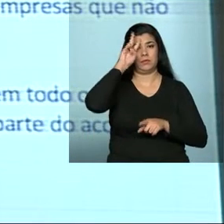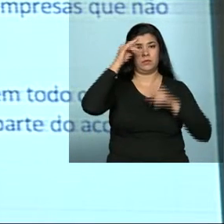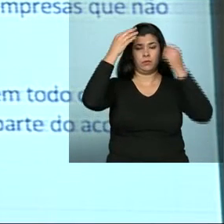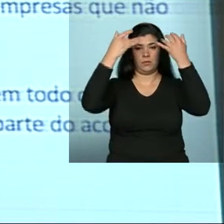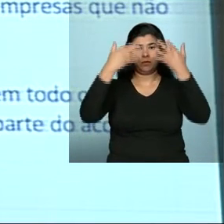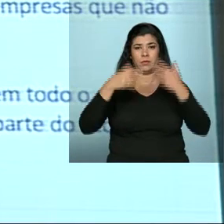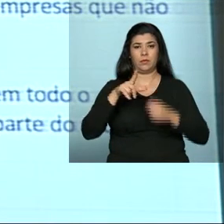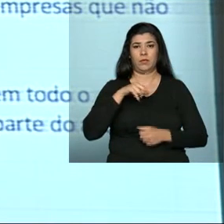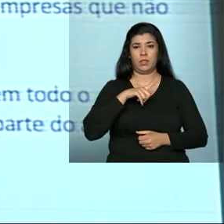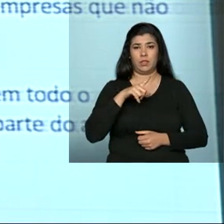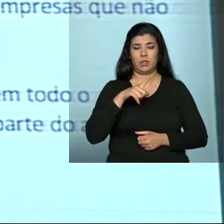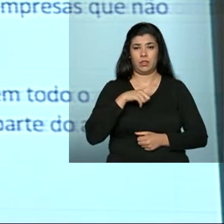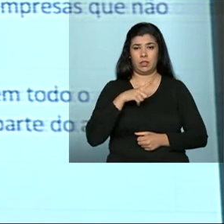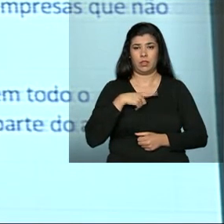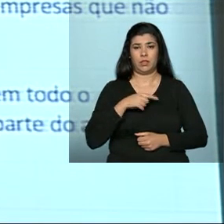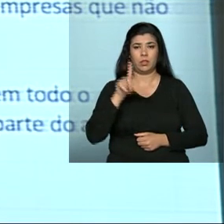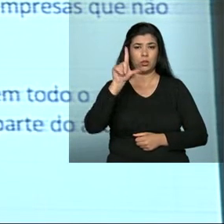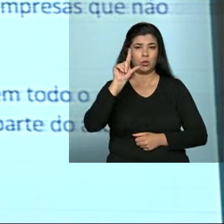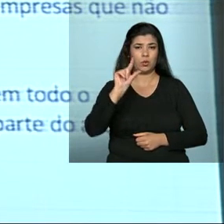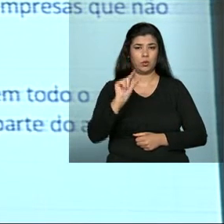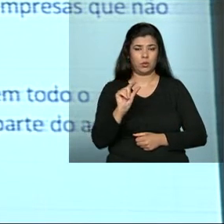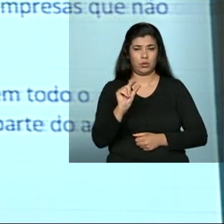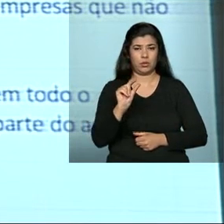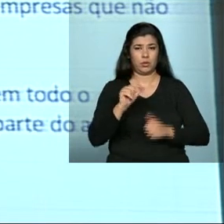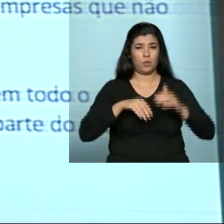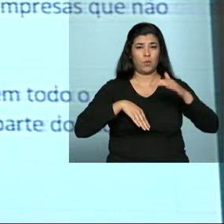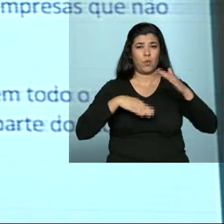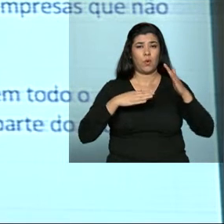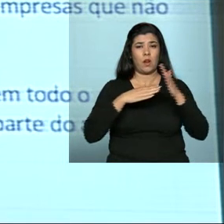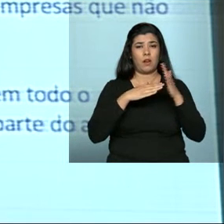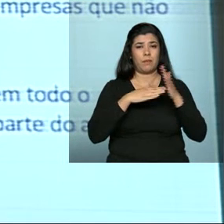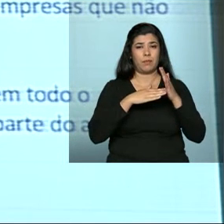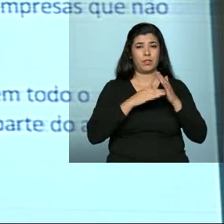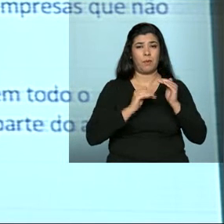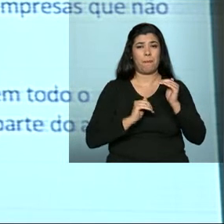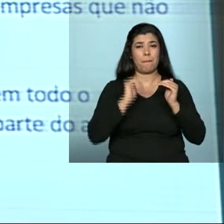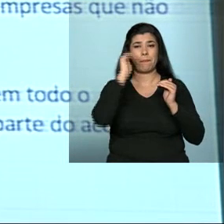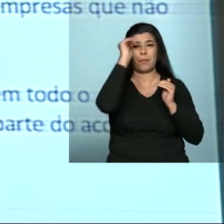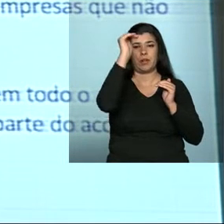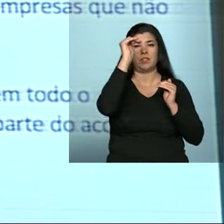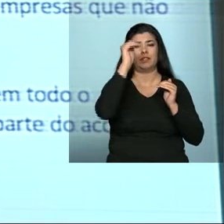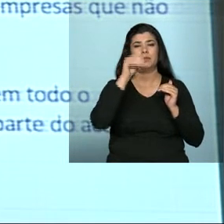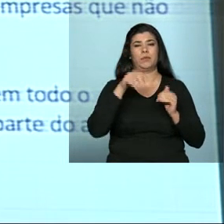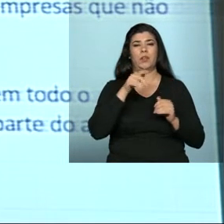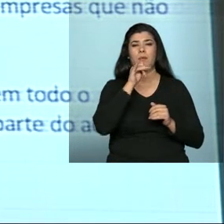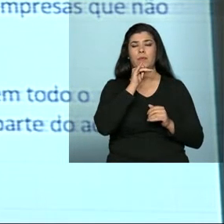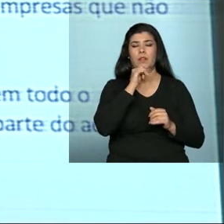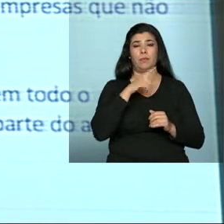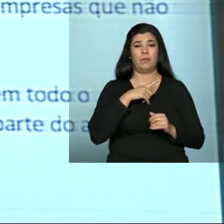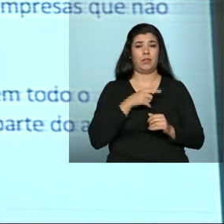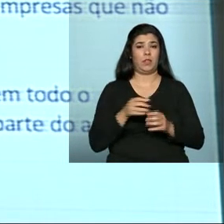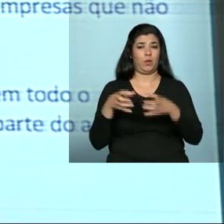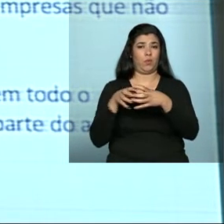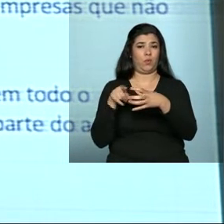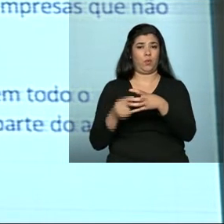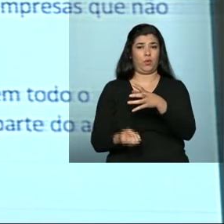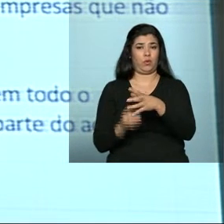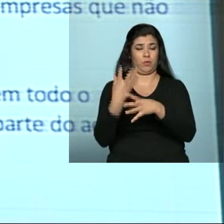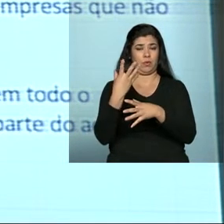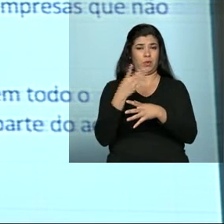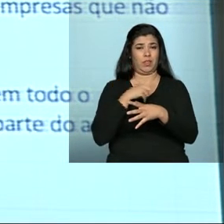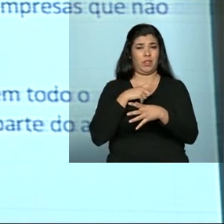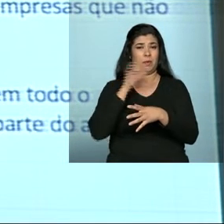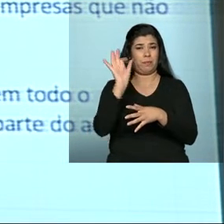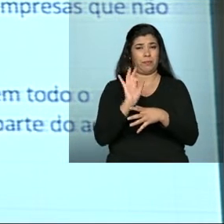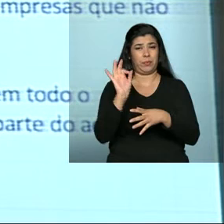houve redução nos níveis máximo de sódio, porque acontece, às vezes, de um produto ter um teor de sódio muito